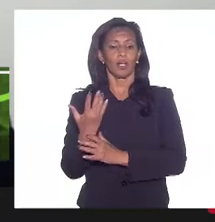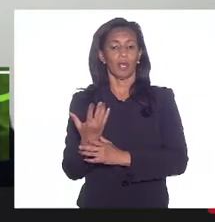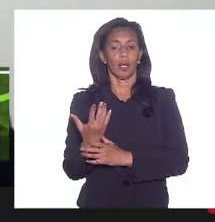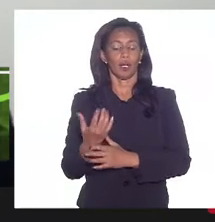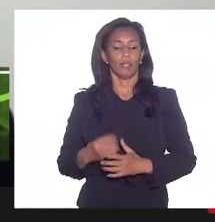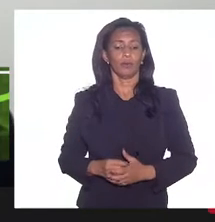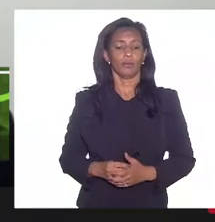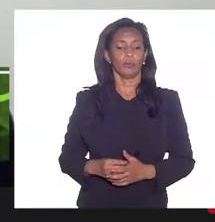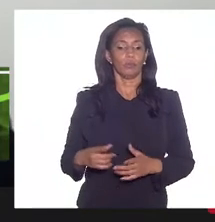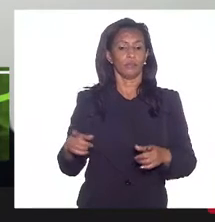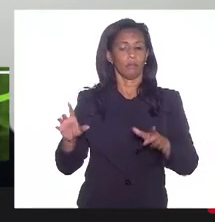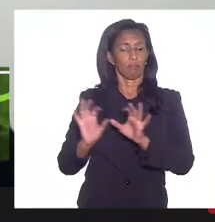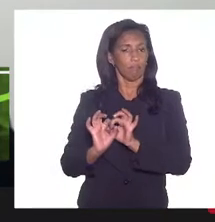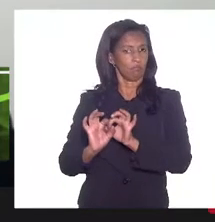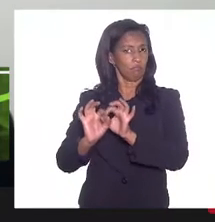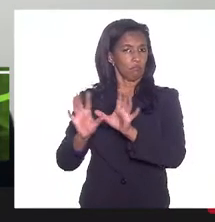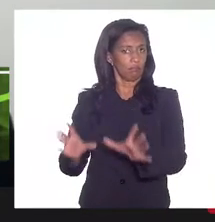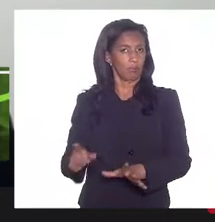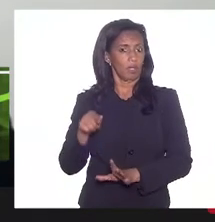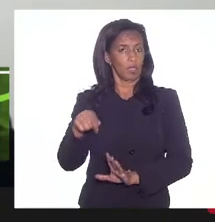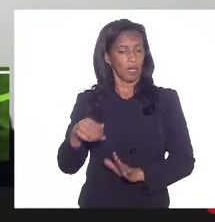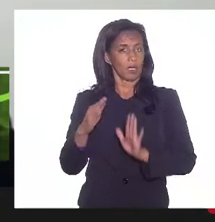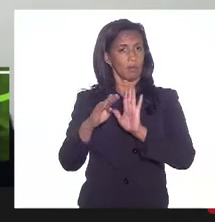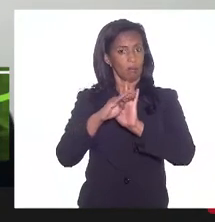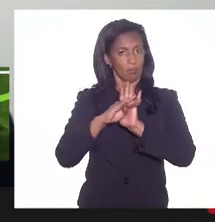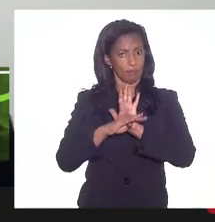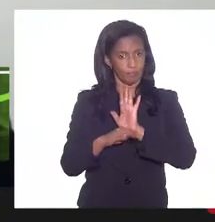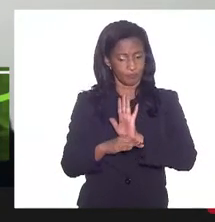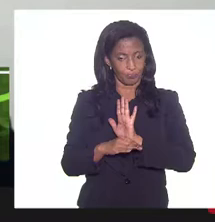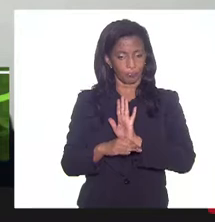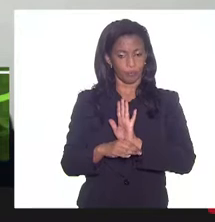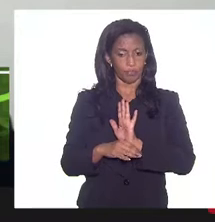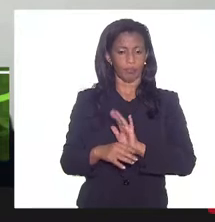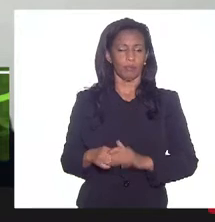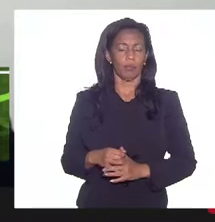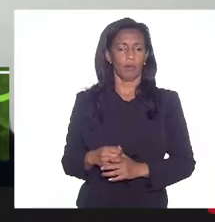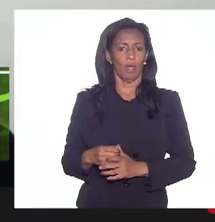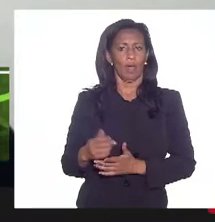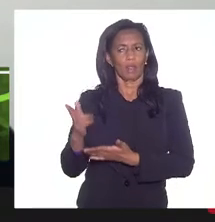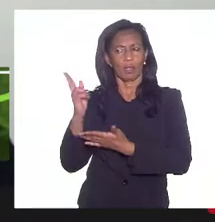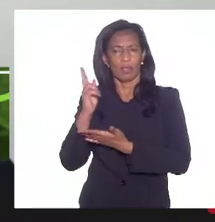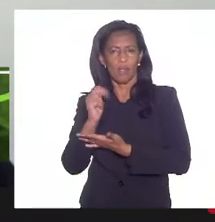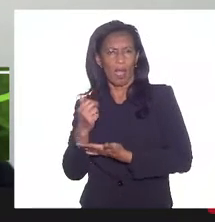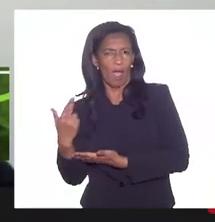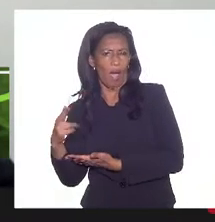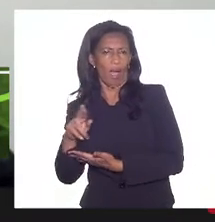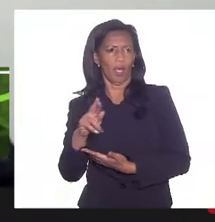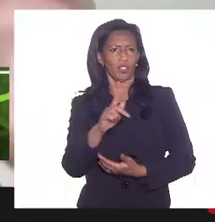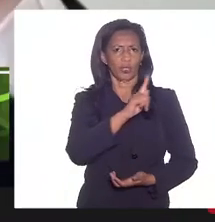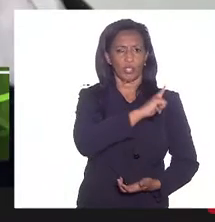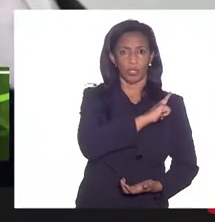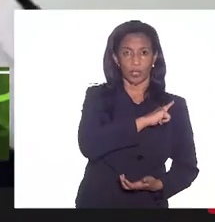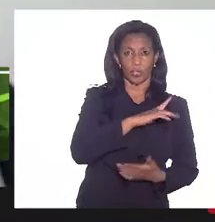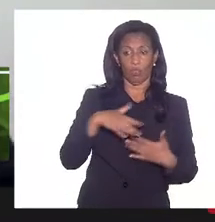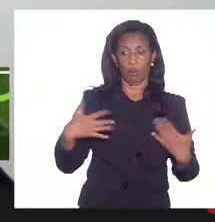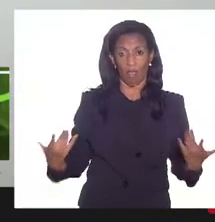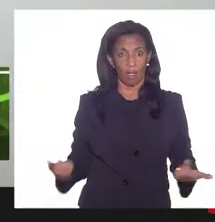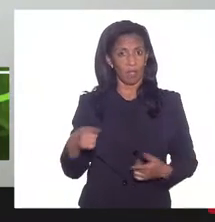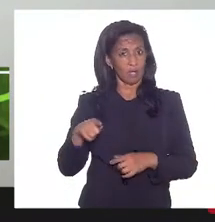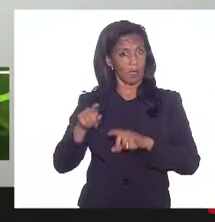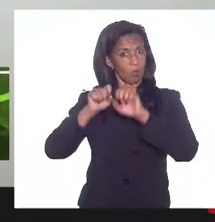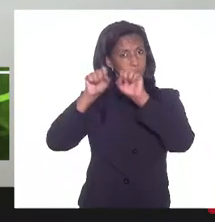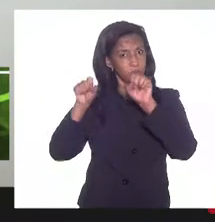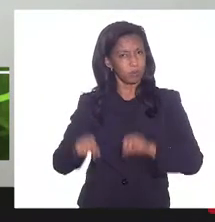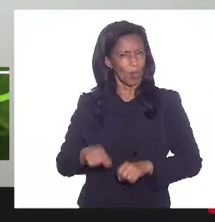fica autorizada a criação desse programa com ênfase na técnica, na arte e na gestão. Enfim, este é um dispositivo